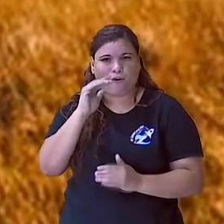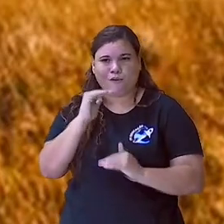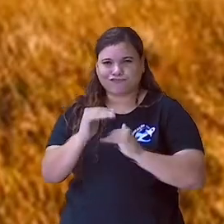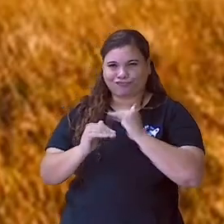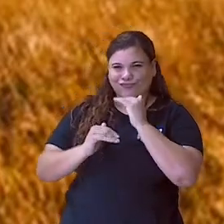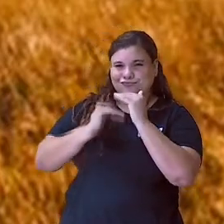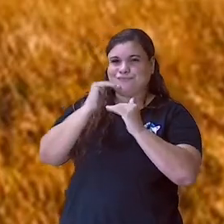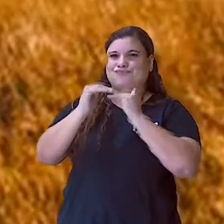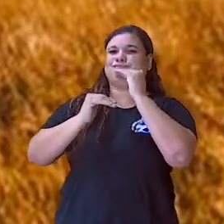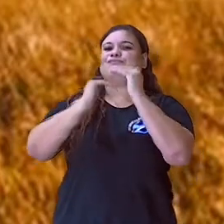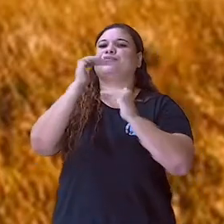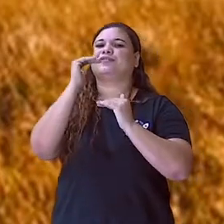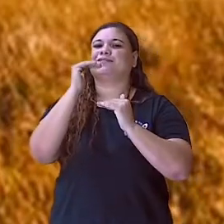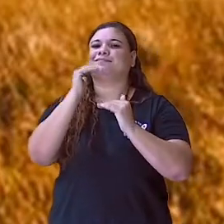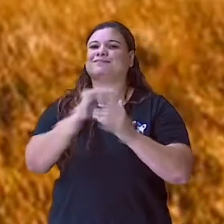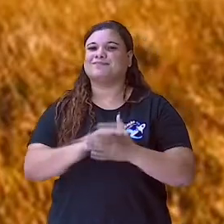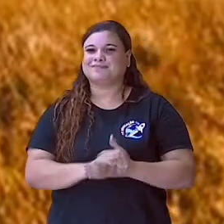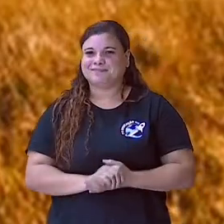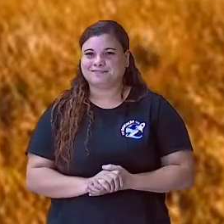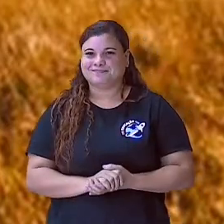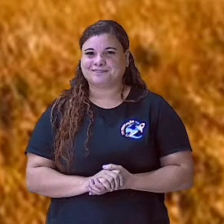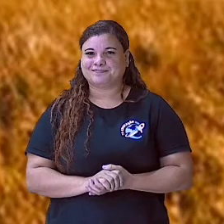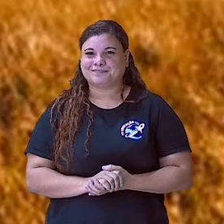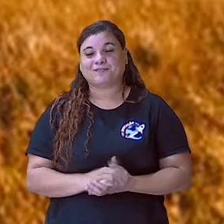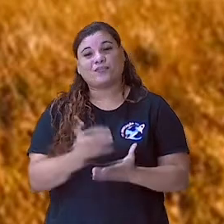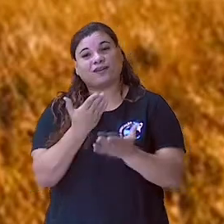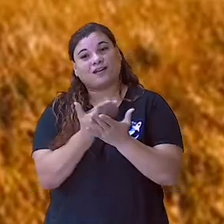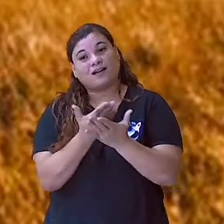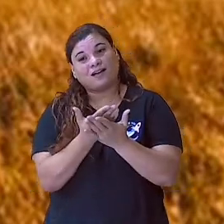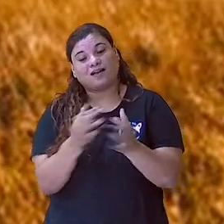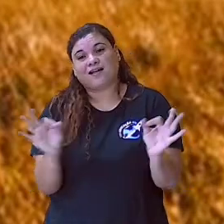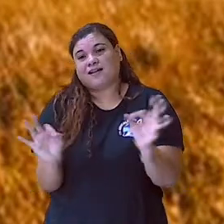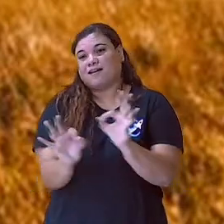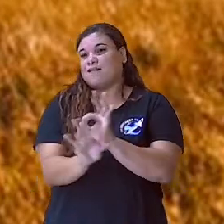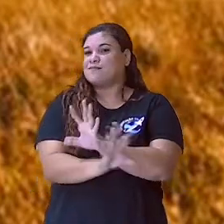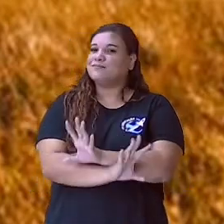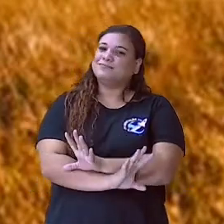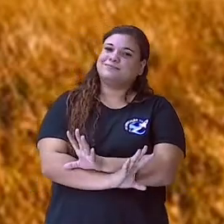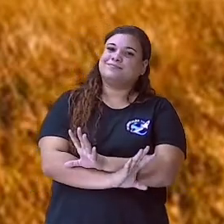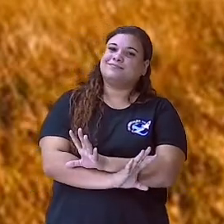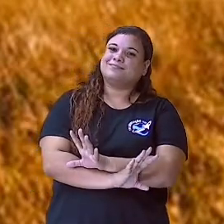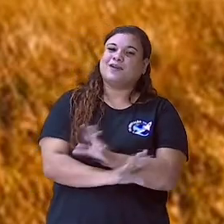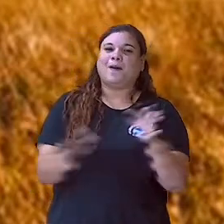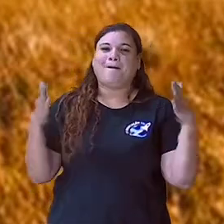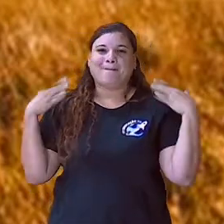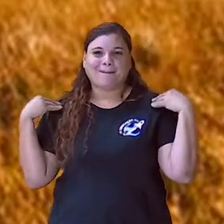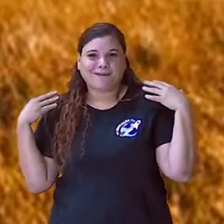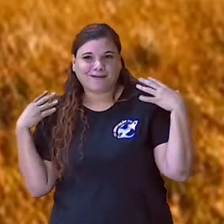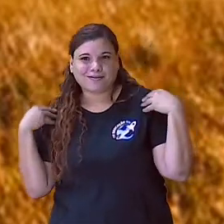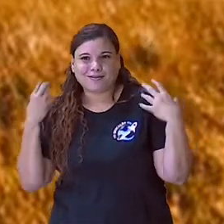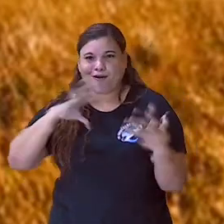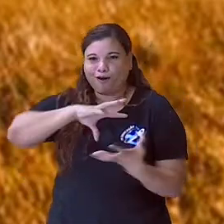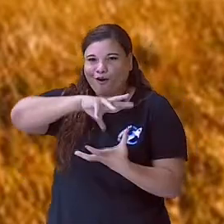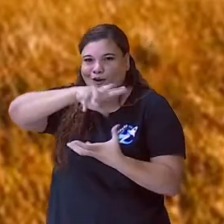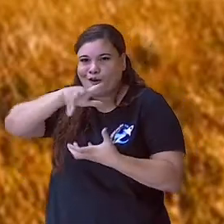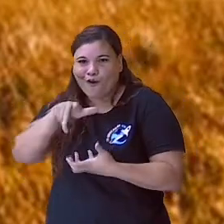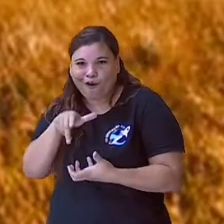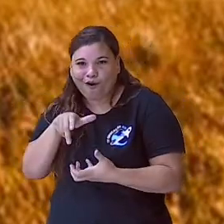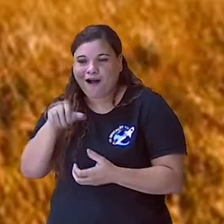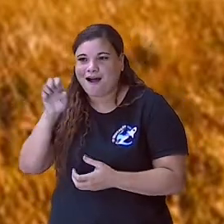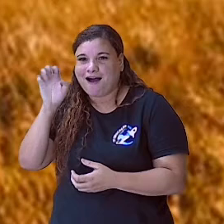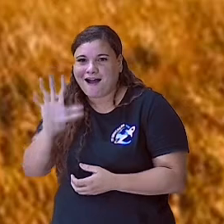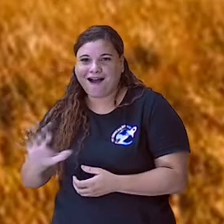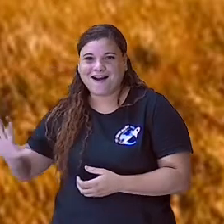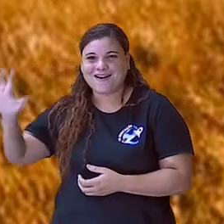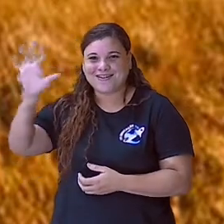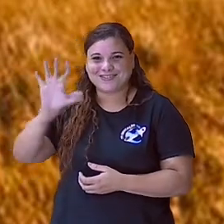assim, pessoal? Pessoal, nessa aula, nós vamos ficando por aqui por mais um passeio que nós tivemos no continente europeu.